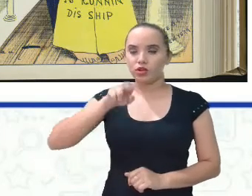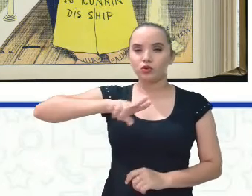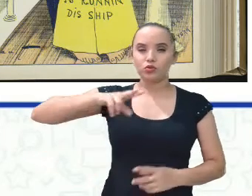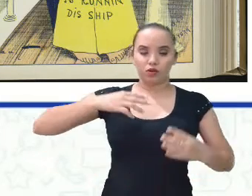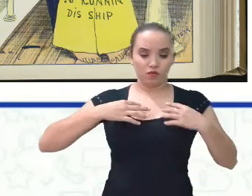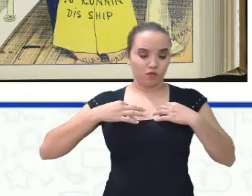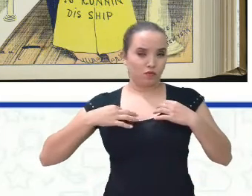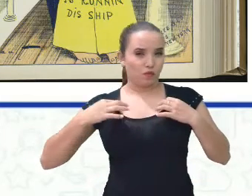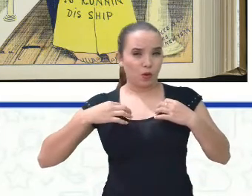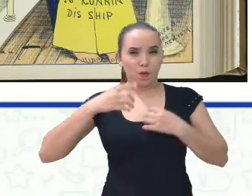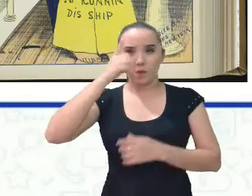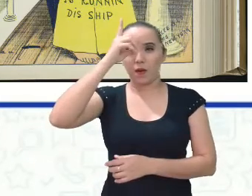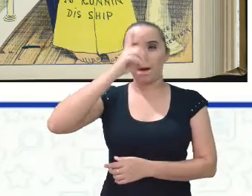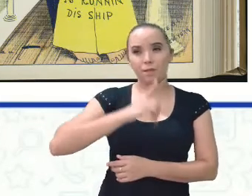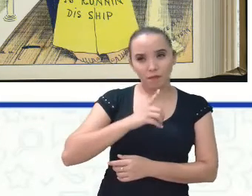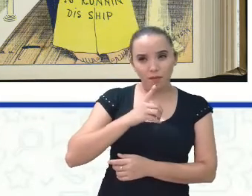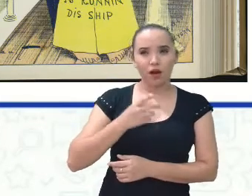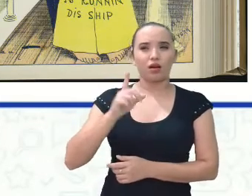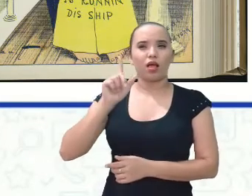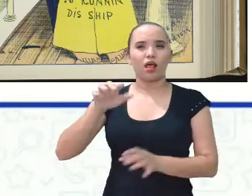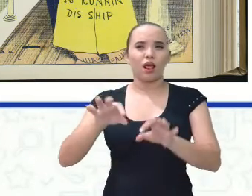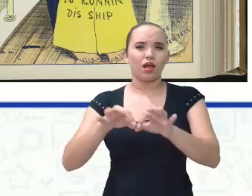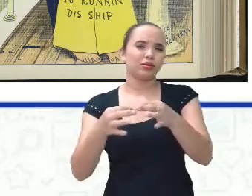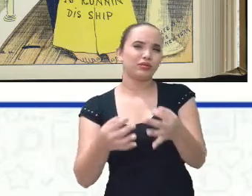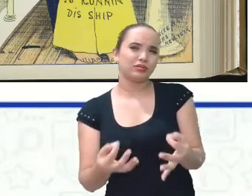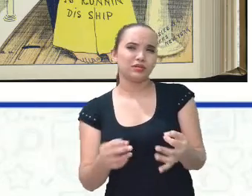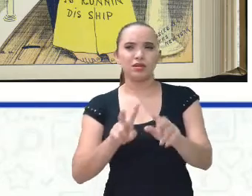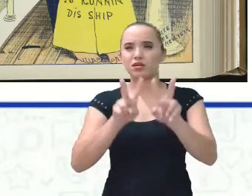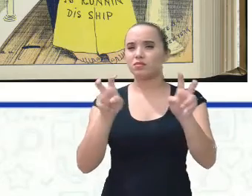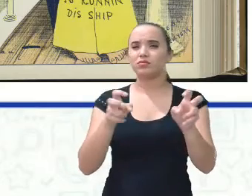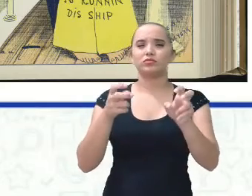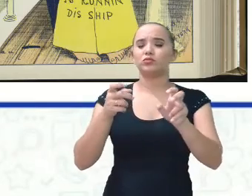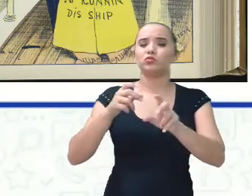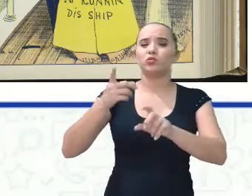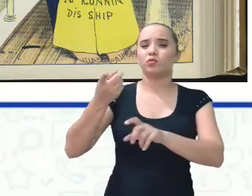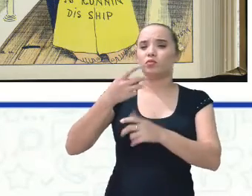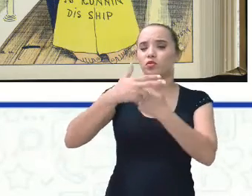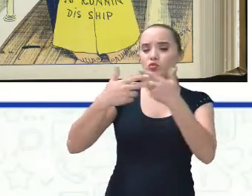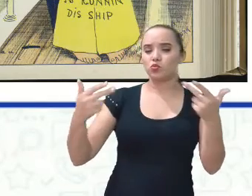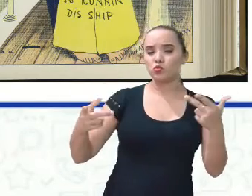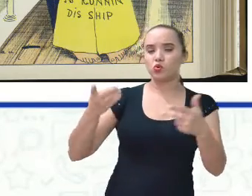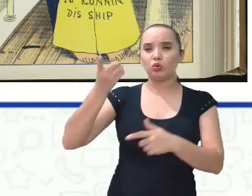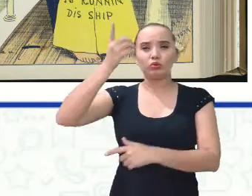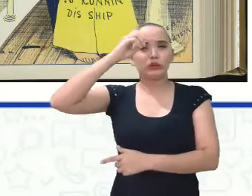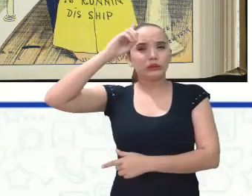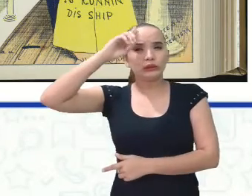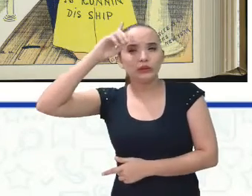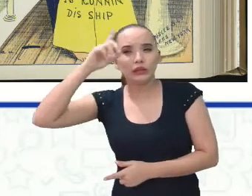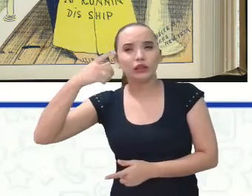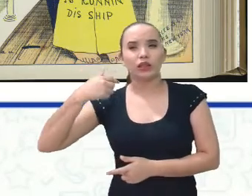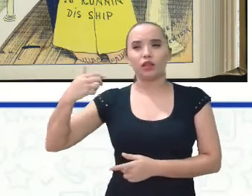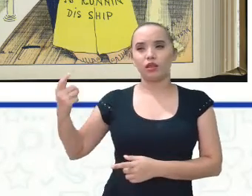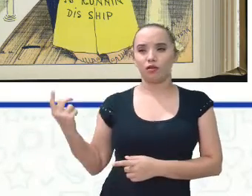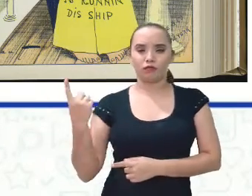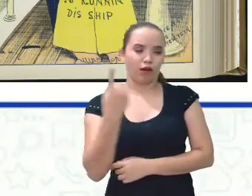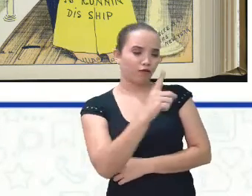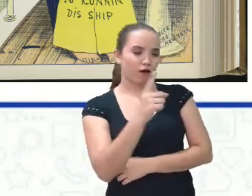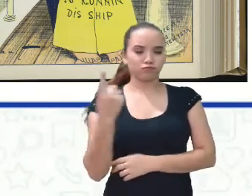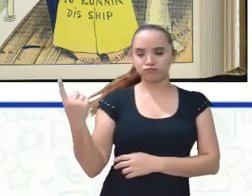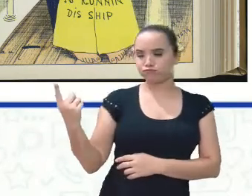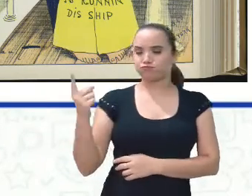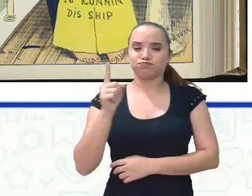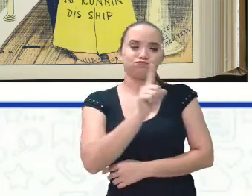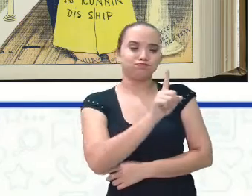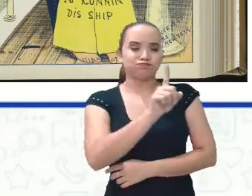As histórias eram bem simples, eram coisas do cotidiano. Esse menino ficava pela cidade, assim, perturbando um pouco, né?